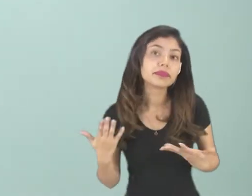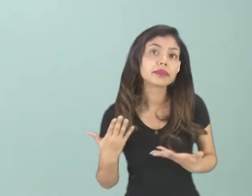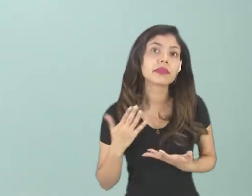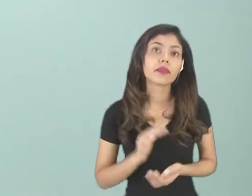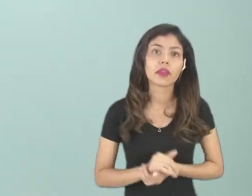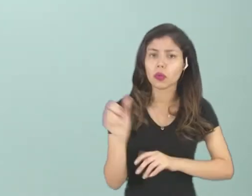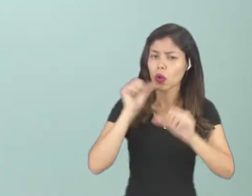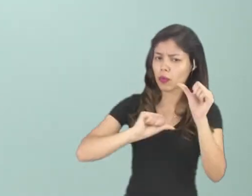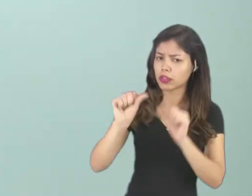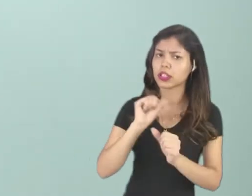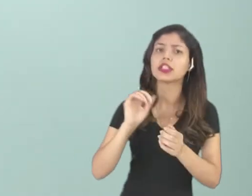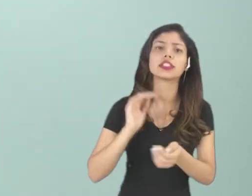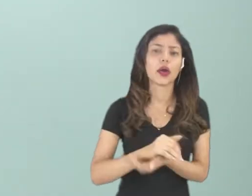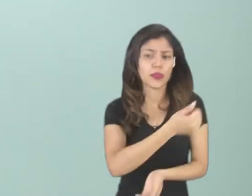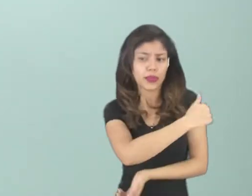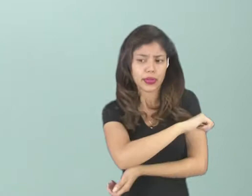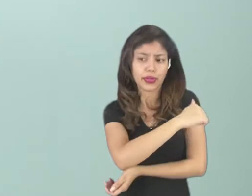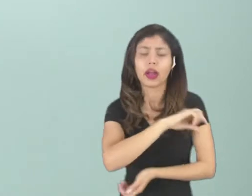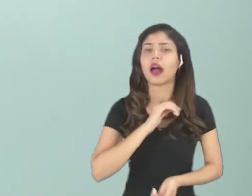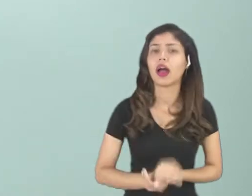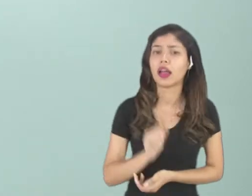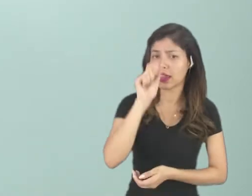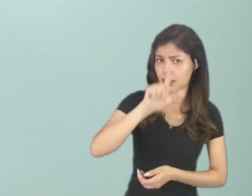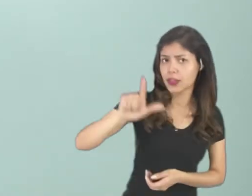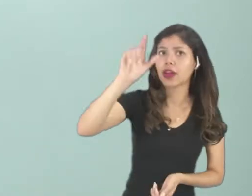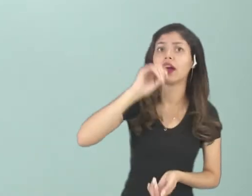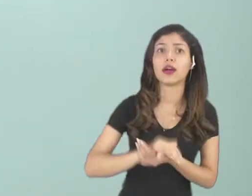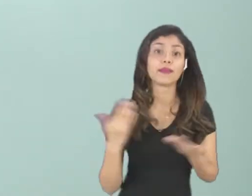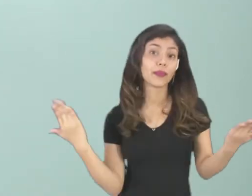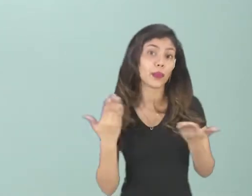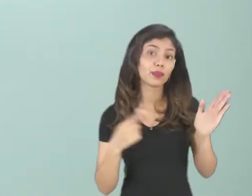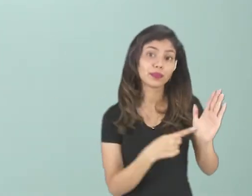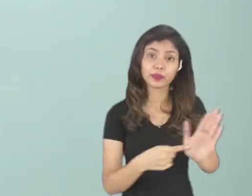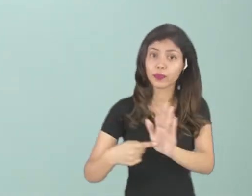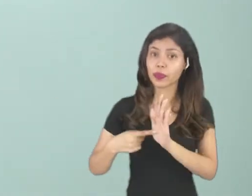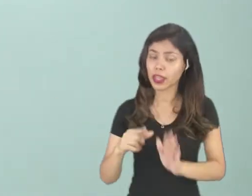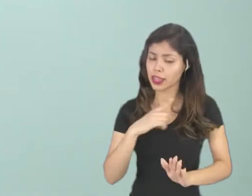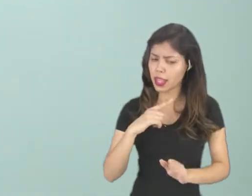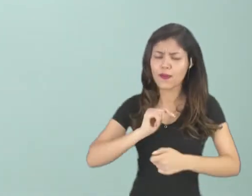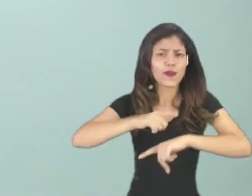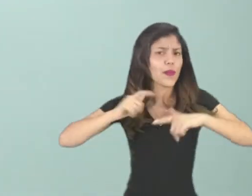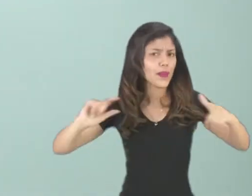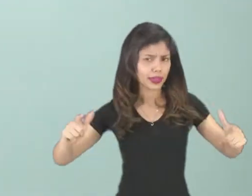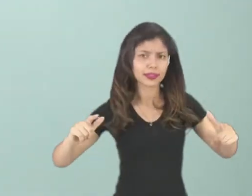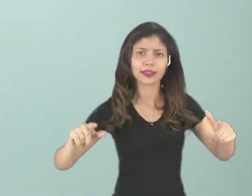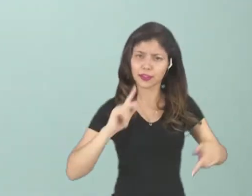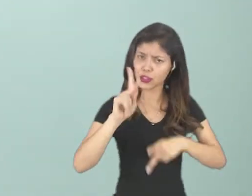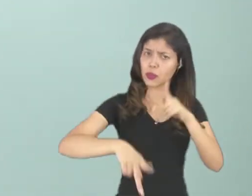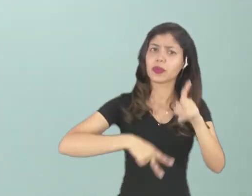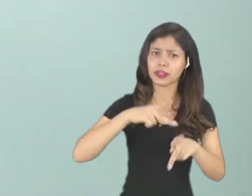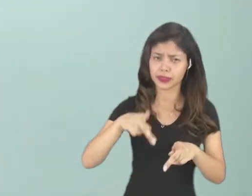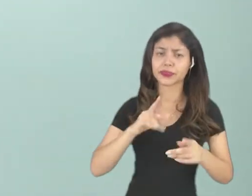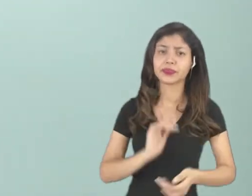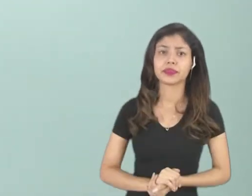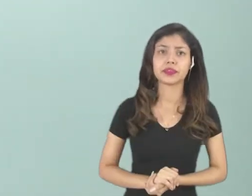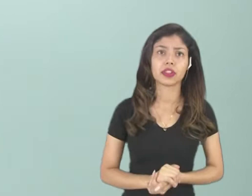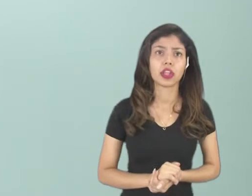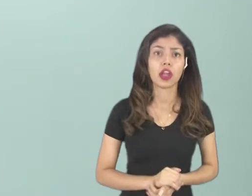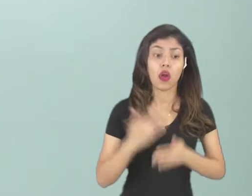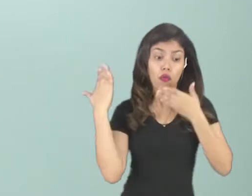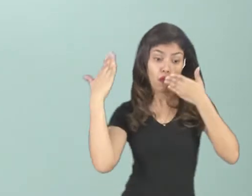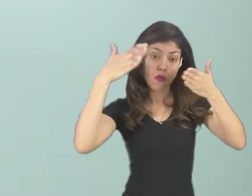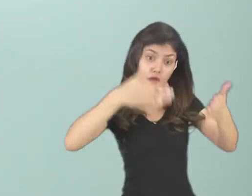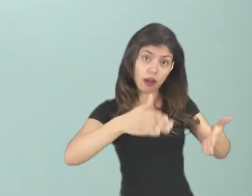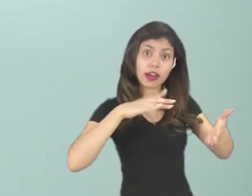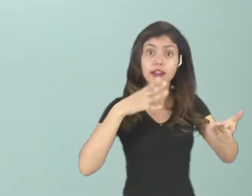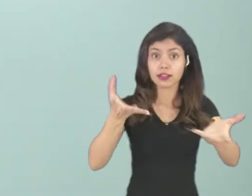com a mudança para o Rio de Janeiro, na área litorânea ali, né, também, houve esse aumento de população. E o foco aqui